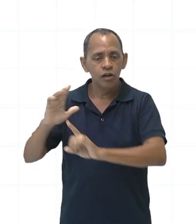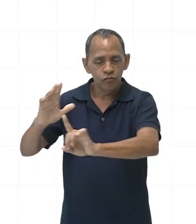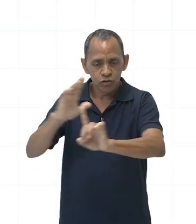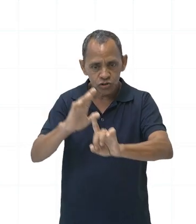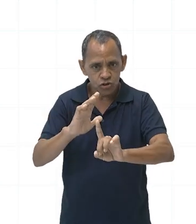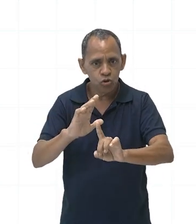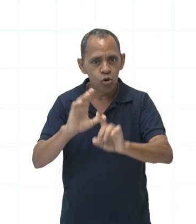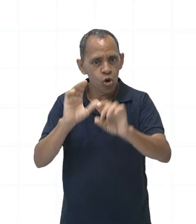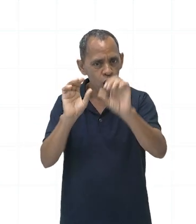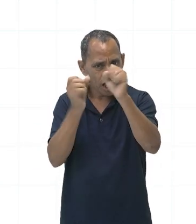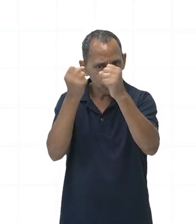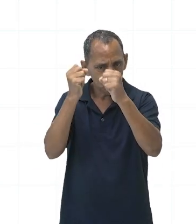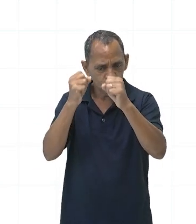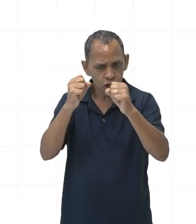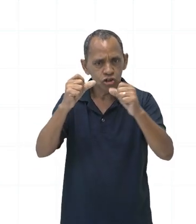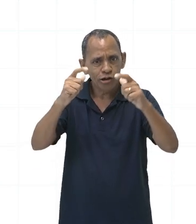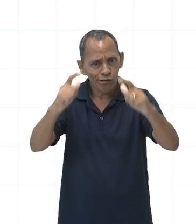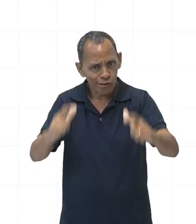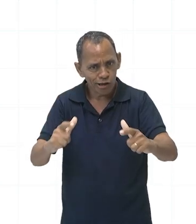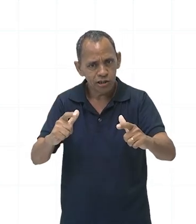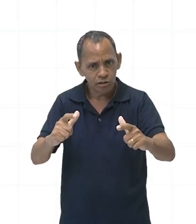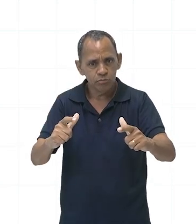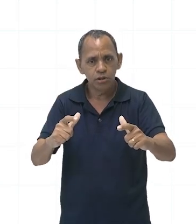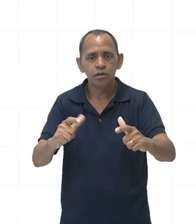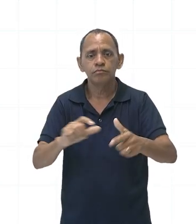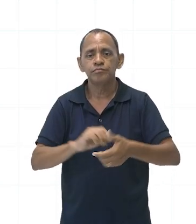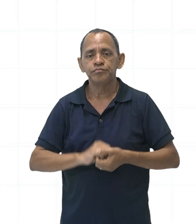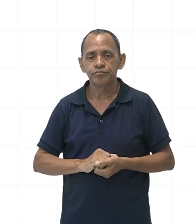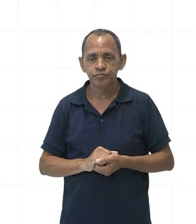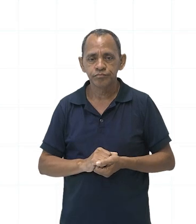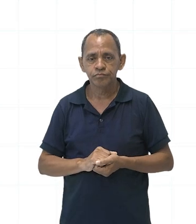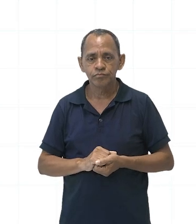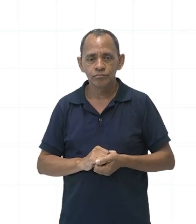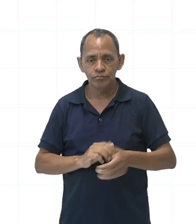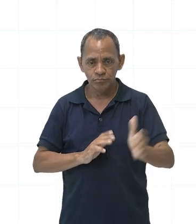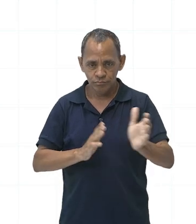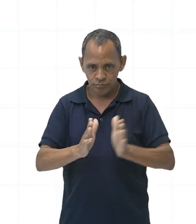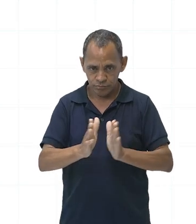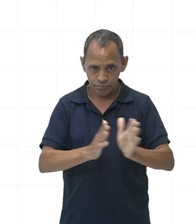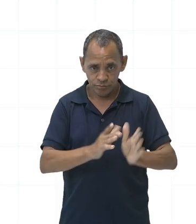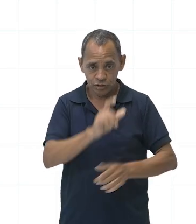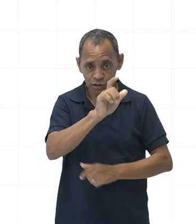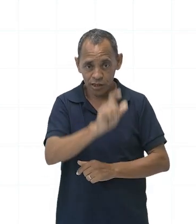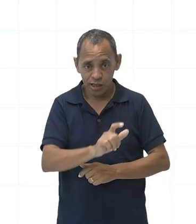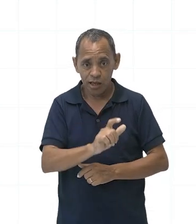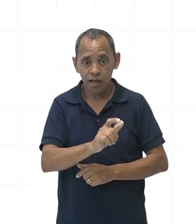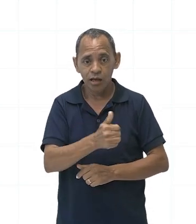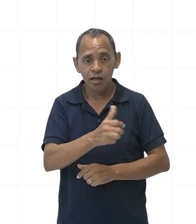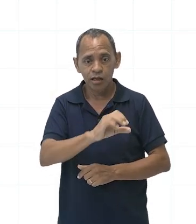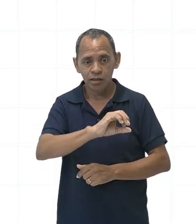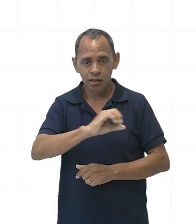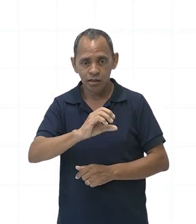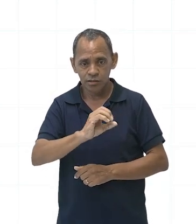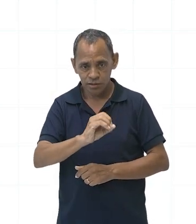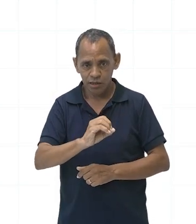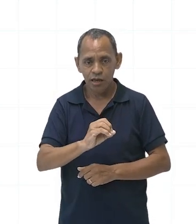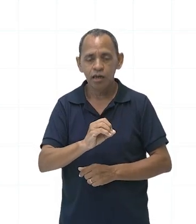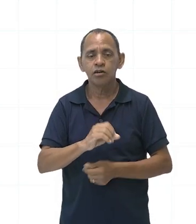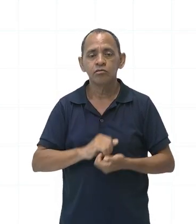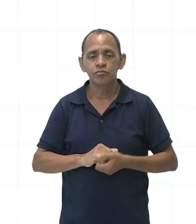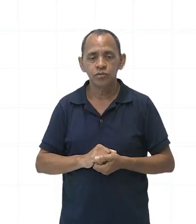a ginástica de academia, ok? Lá nos anos 90, o step training, que é aquele treino